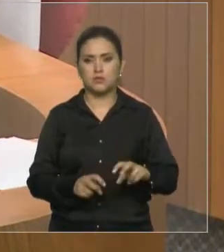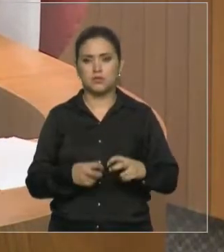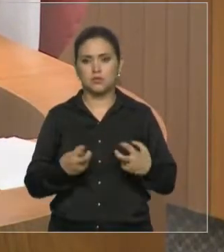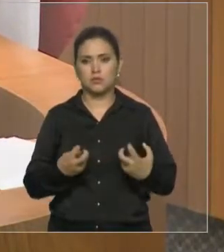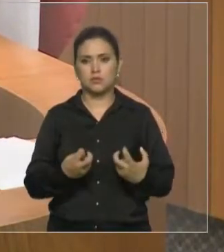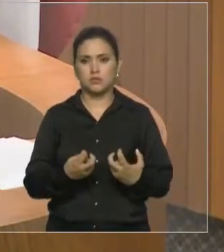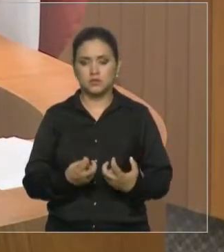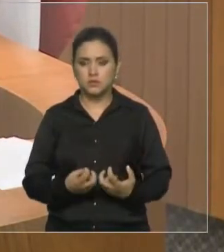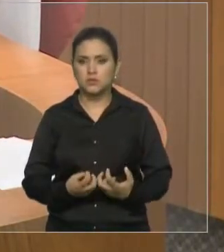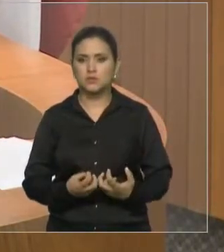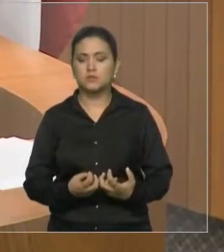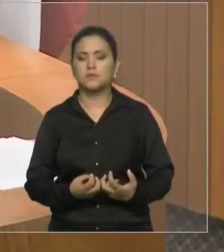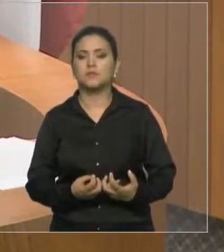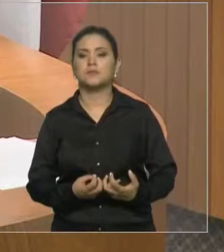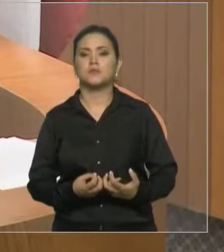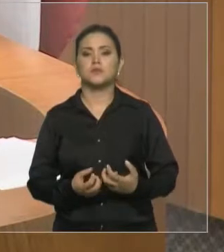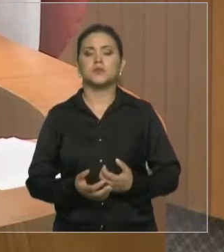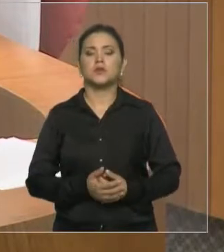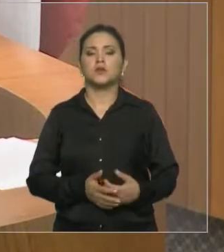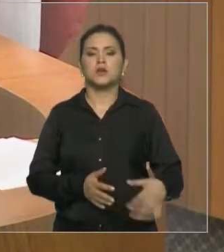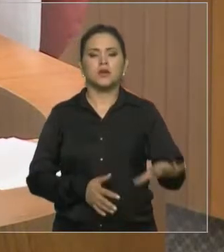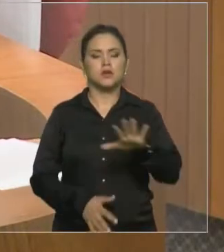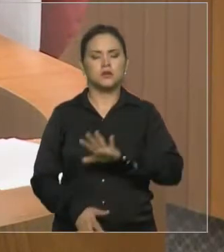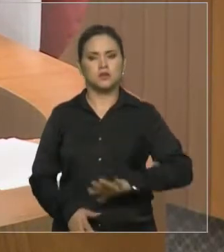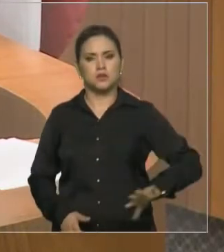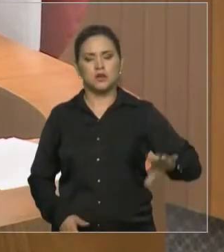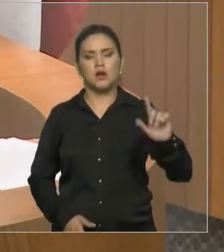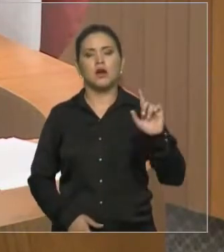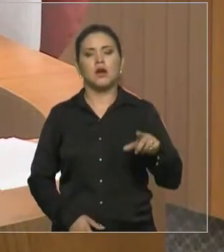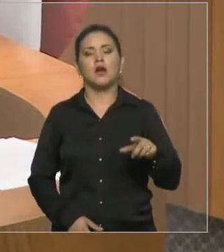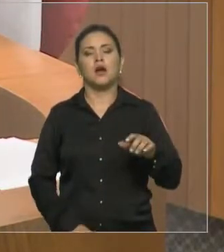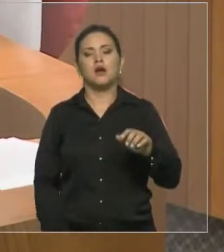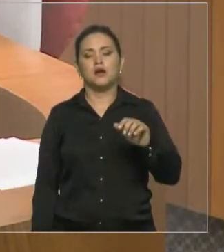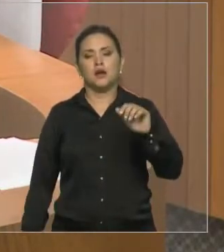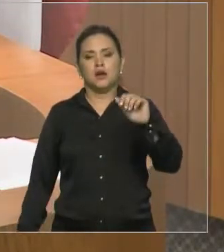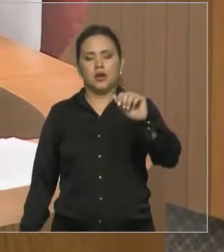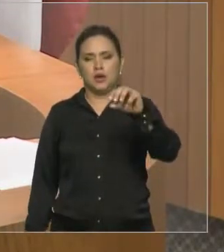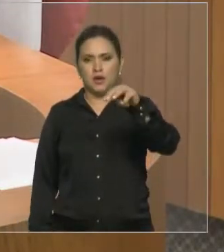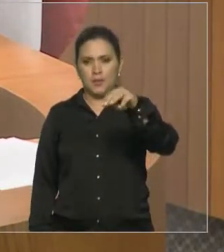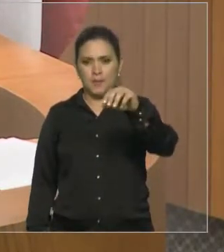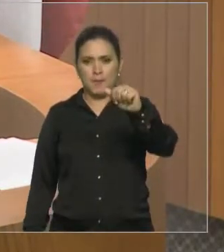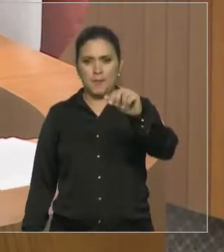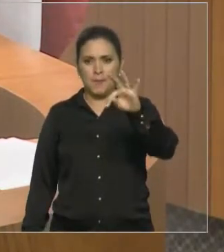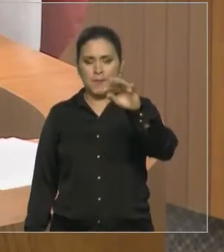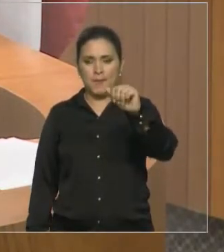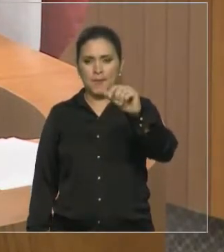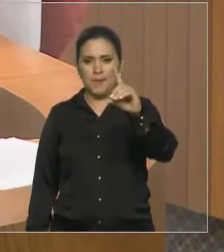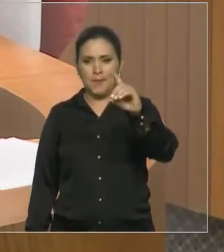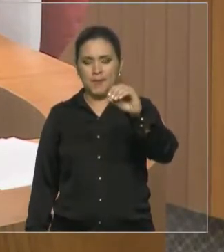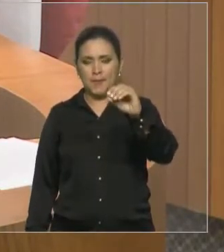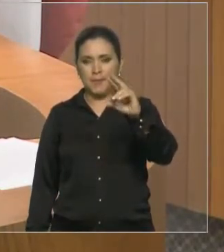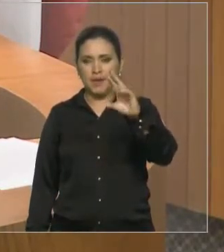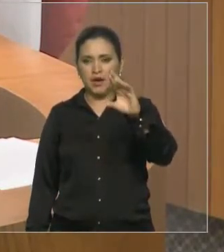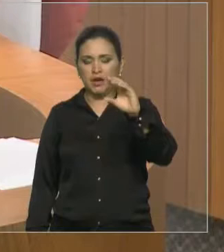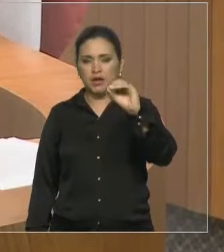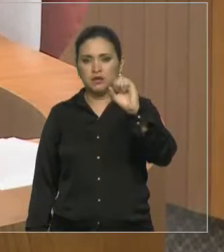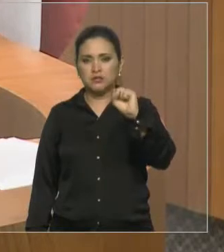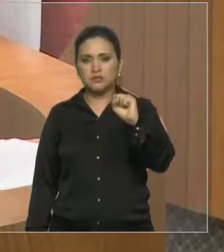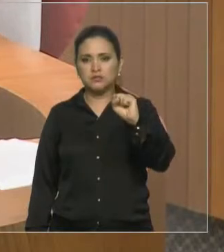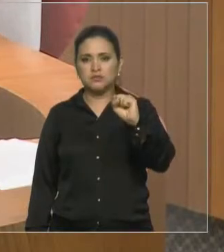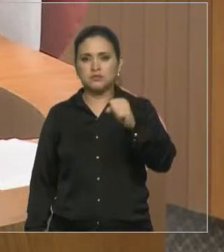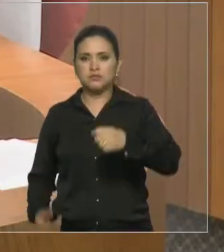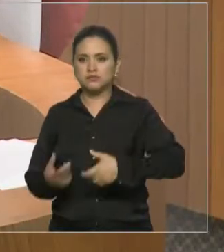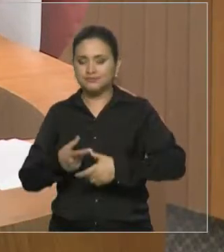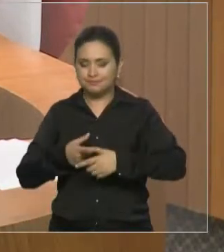batedor do estado do maranhão ainda uma enorme quantidade de abatedouros clandestinos e até os abatedouros que são registrados